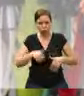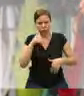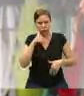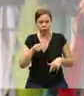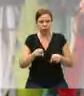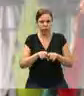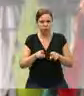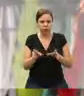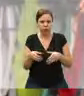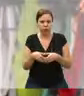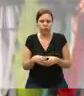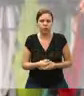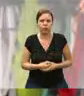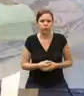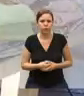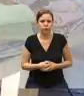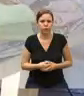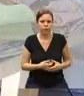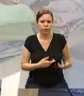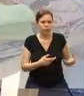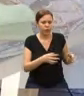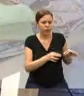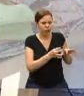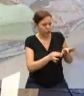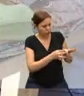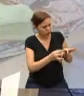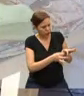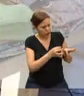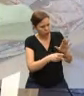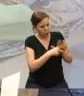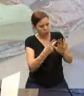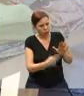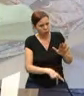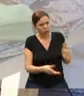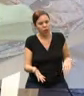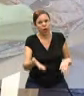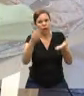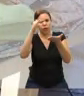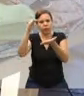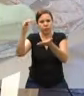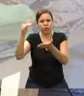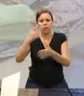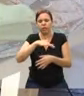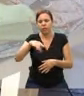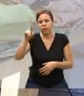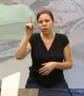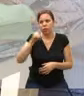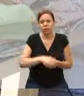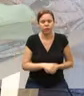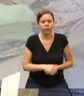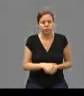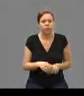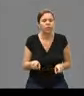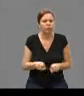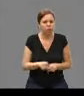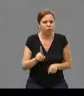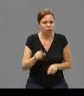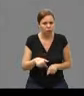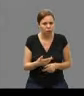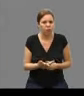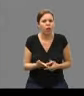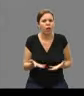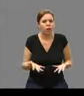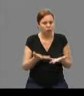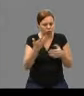Elas formam grupos de costureiras que faz especificamente para levar para as crianças de lá. Isso também é uma forma